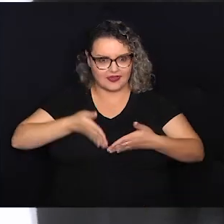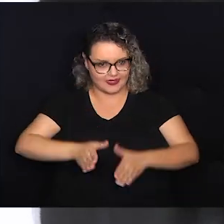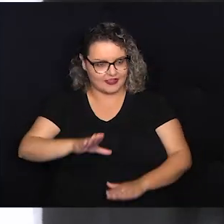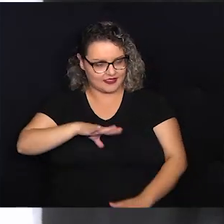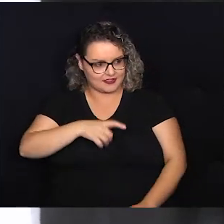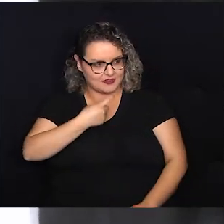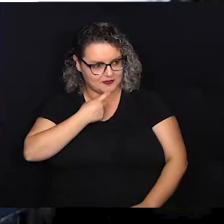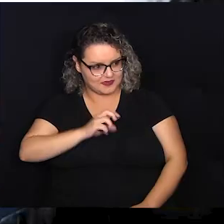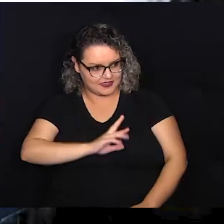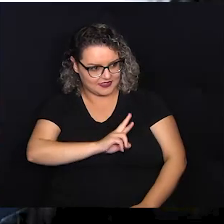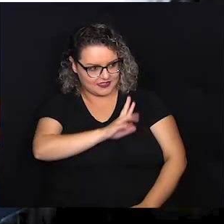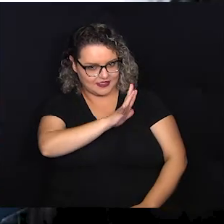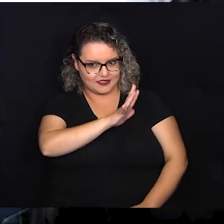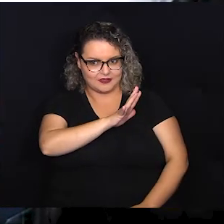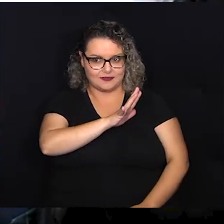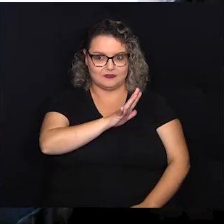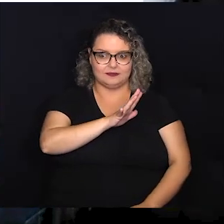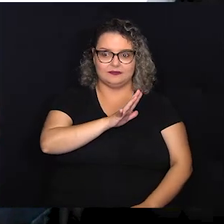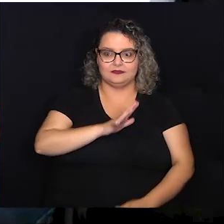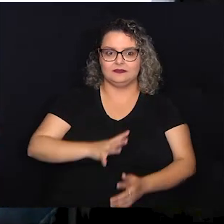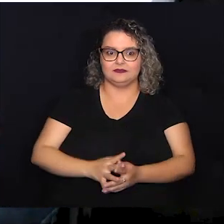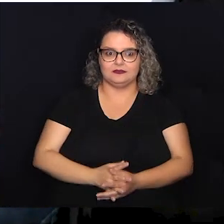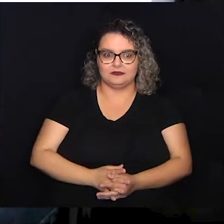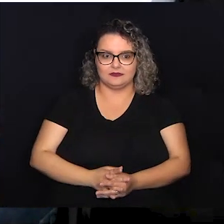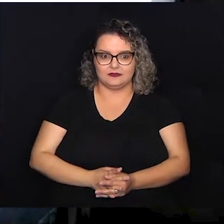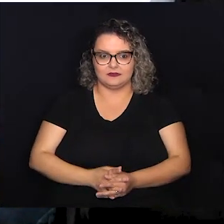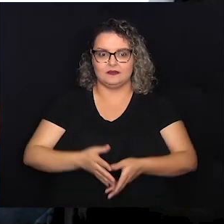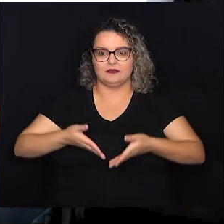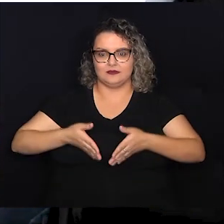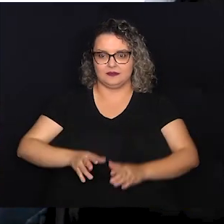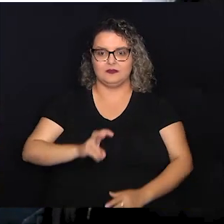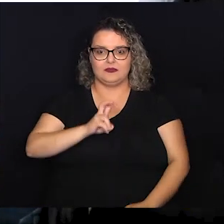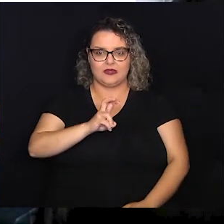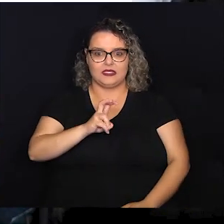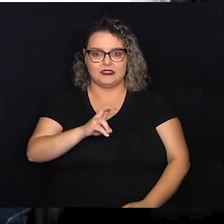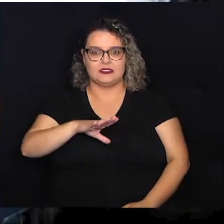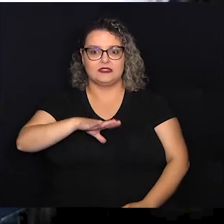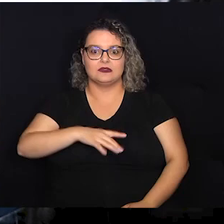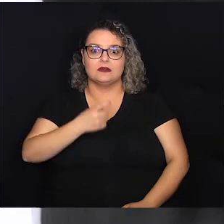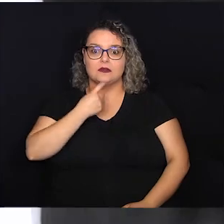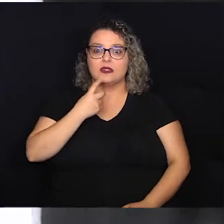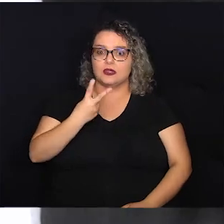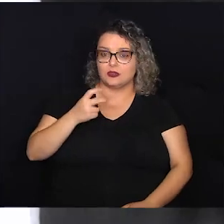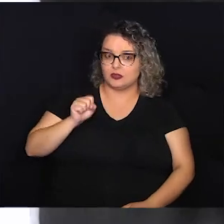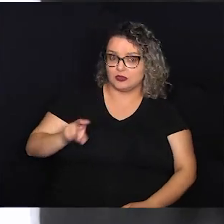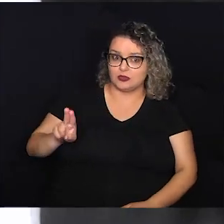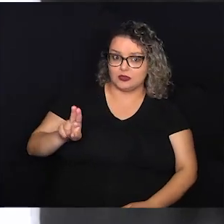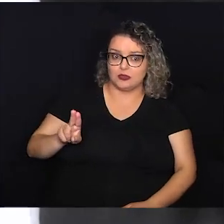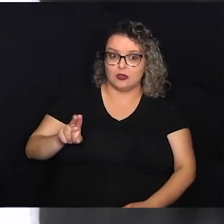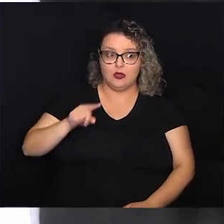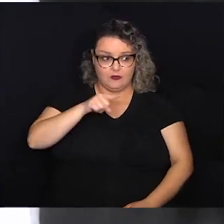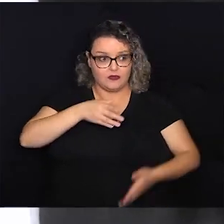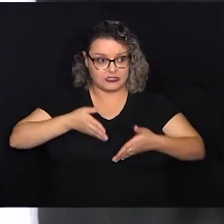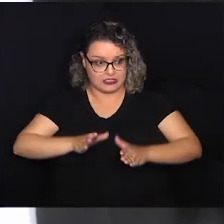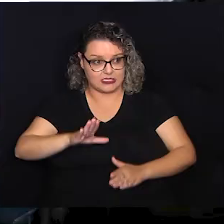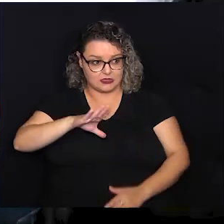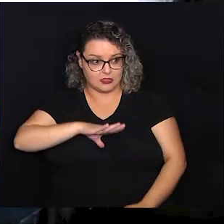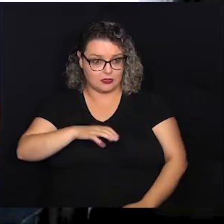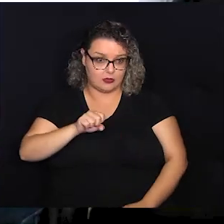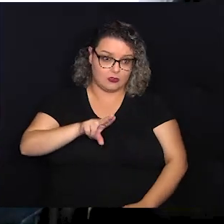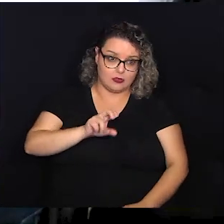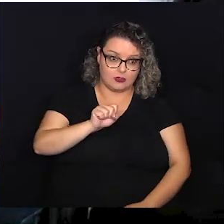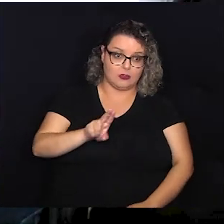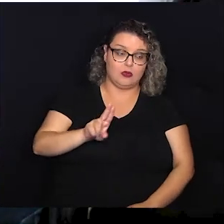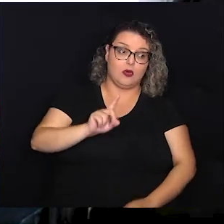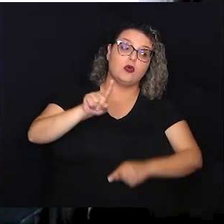Exatamente. Nasceu em Campinas, Rubens? Nasceram 5 em Campinas e 2 em Sumaré. 2 em Sumaré.